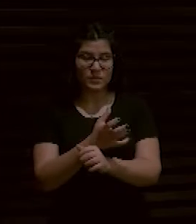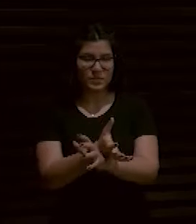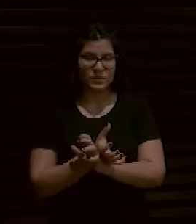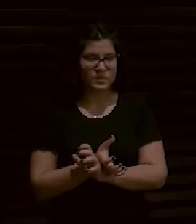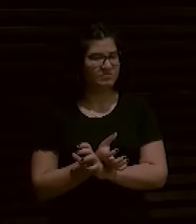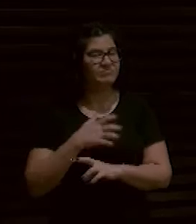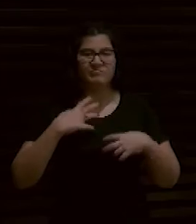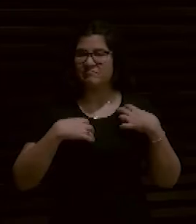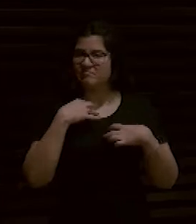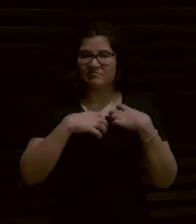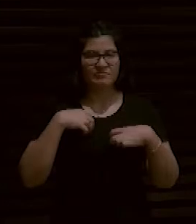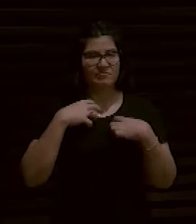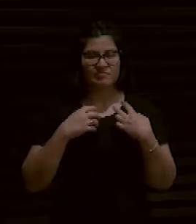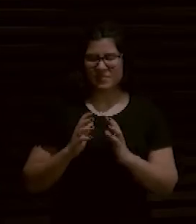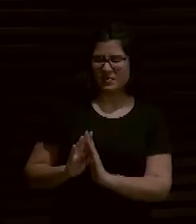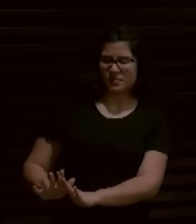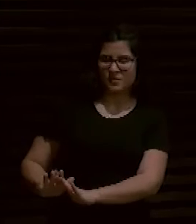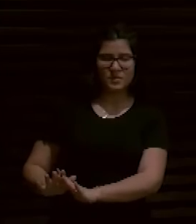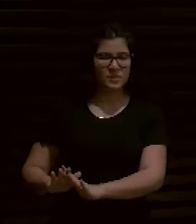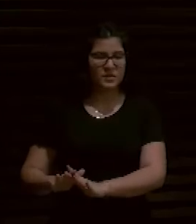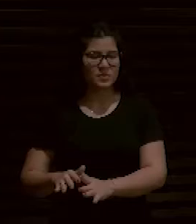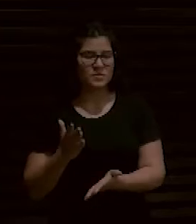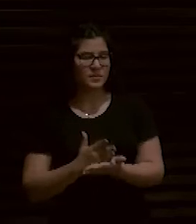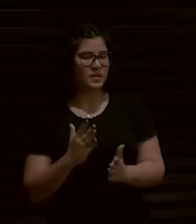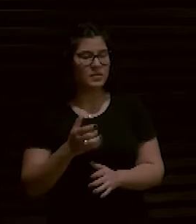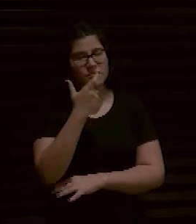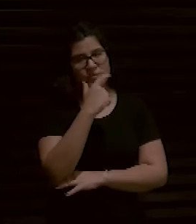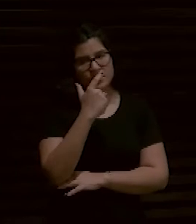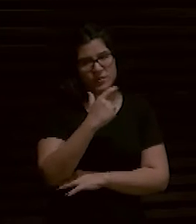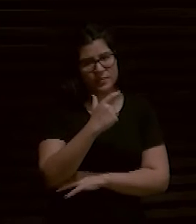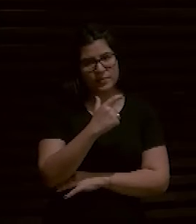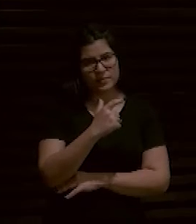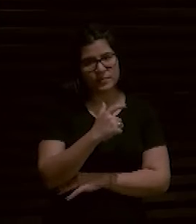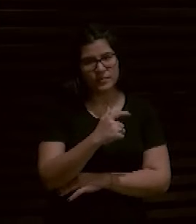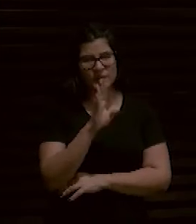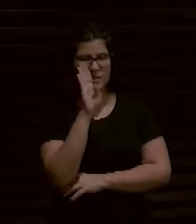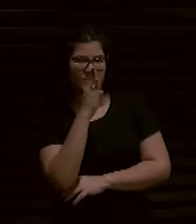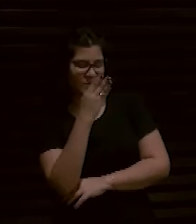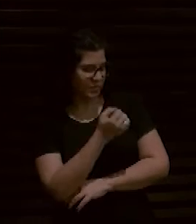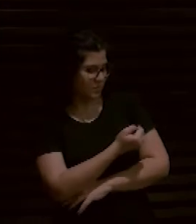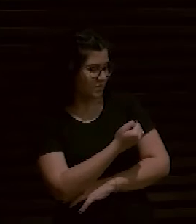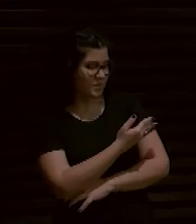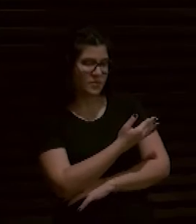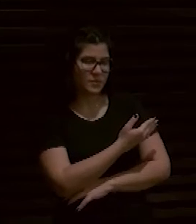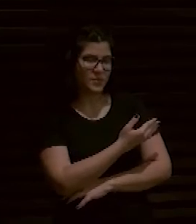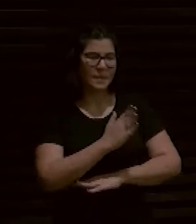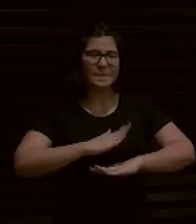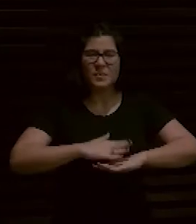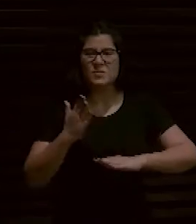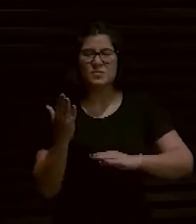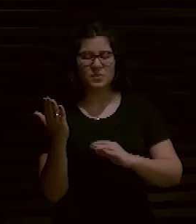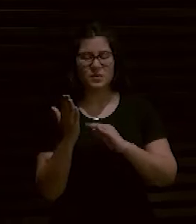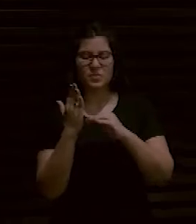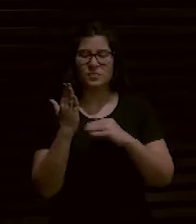perturba, nem deixa de dar fruto. Enganoso é o coração mais do que todas as